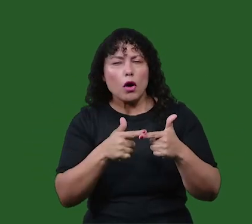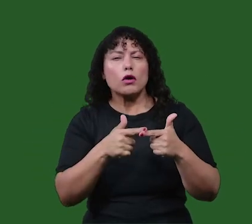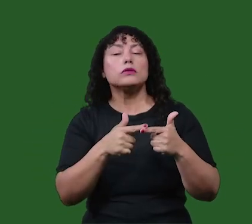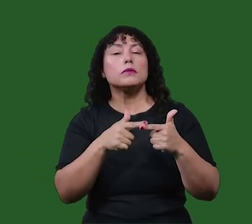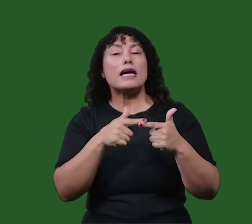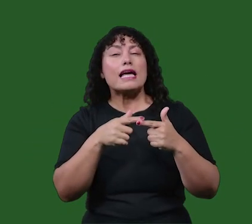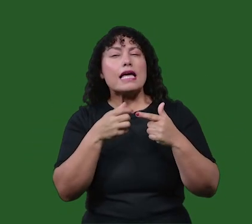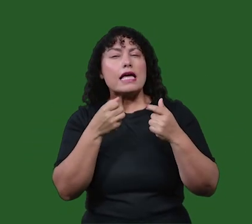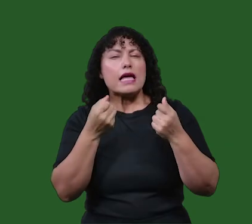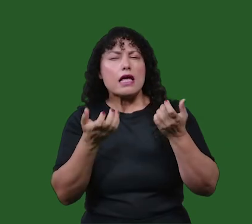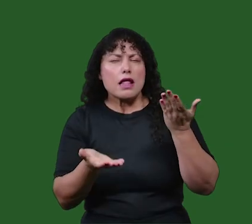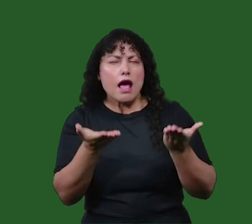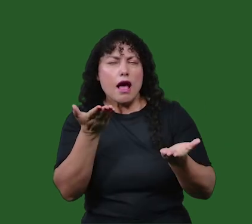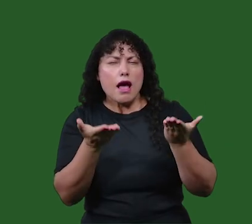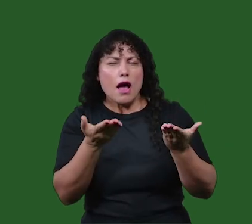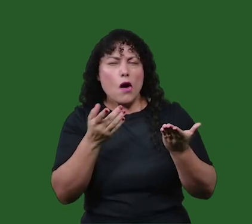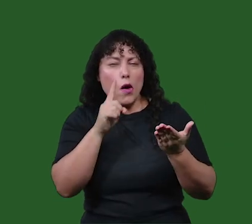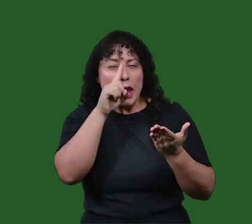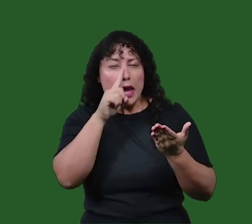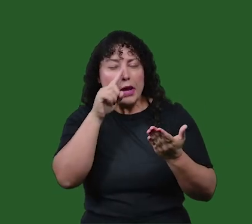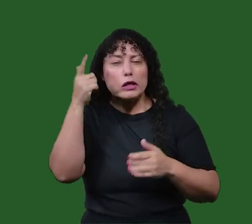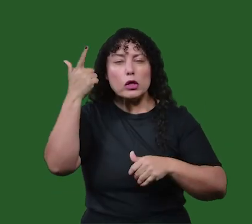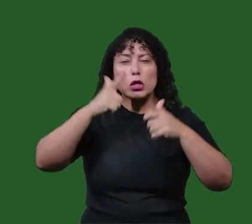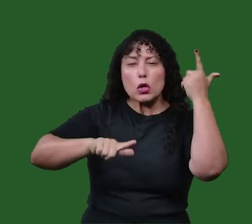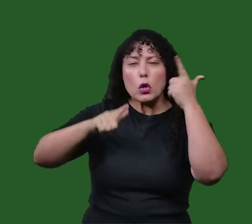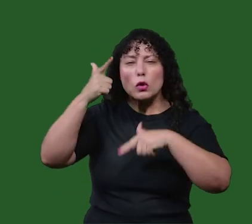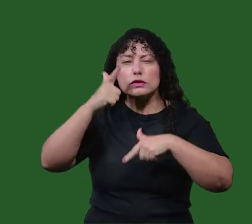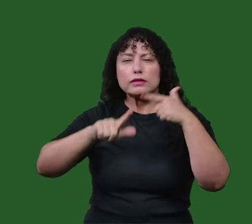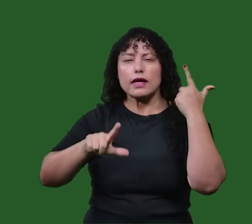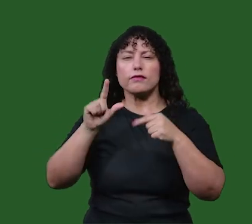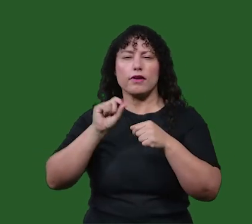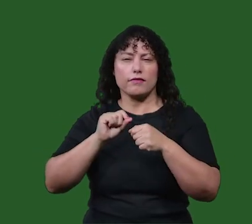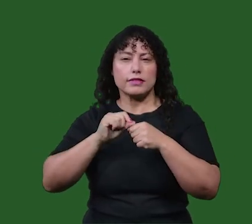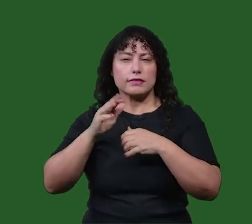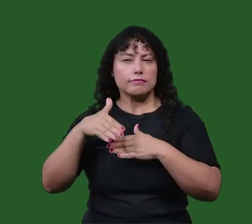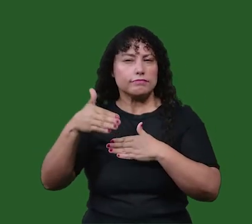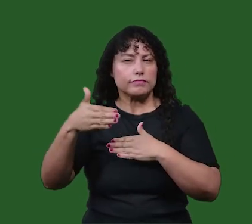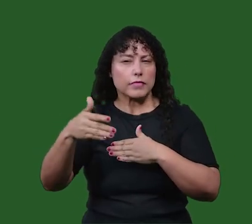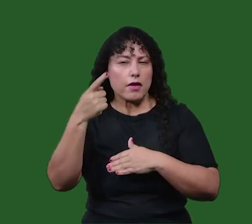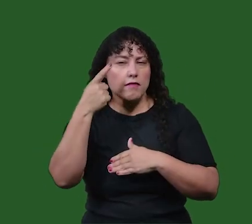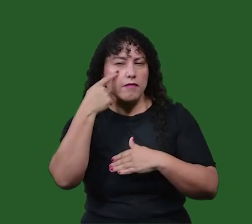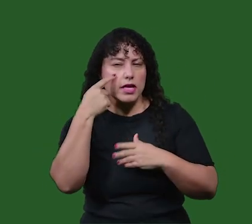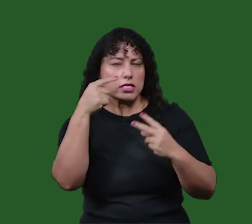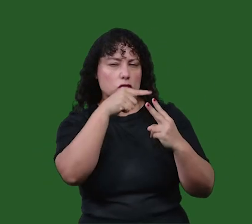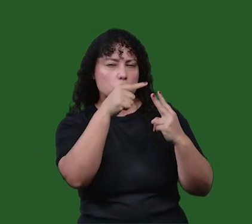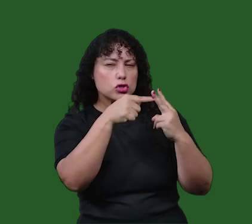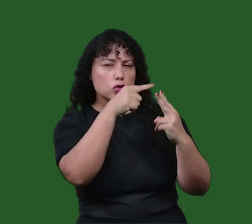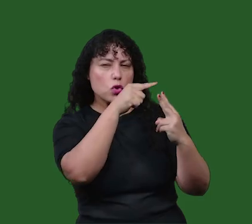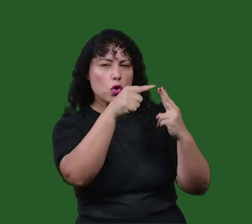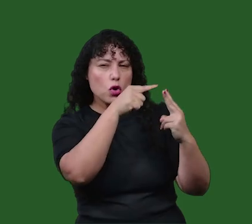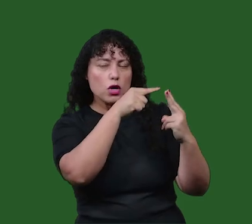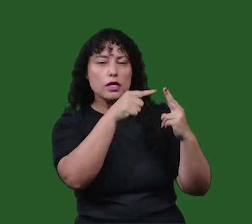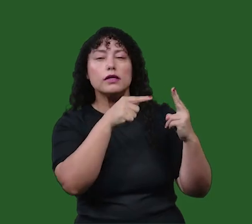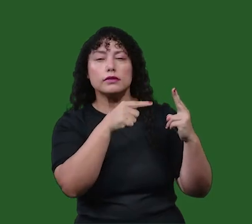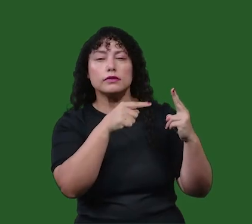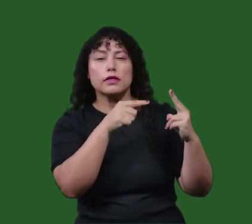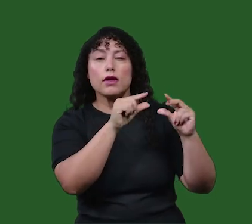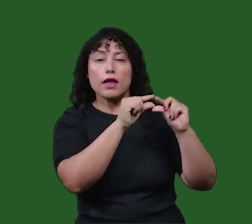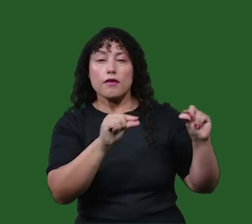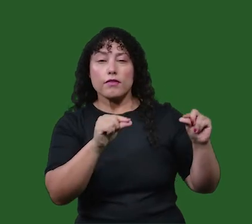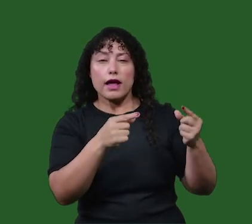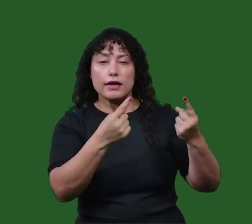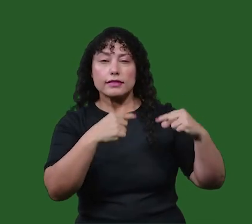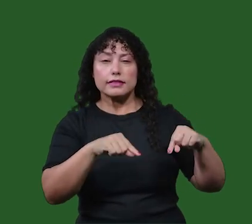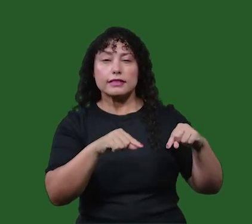próximo. Tá? Ele pesa o risco e a recompensa do que você está fazendo. Veja se essas duas,